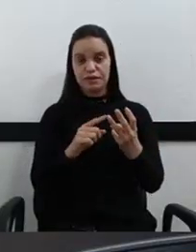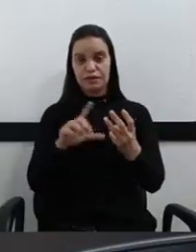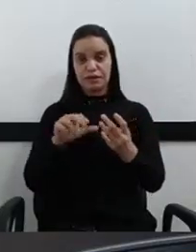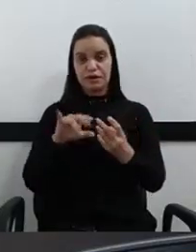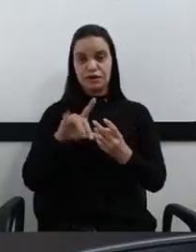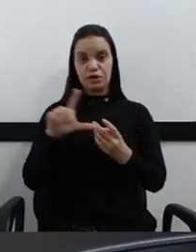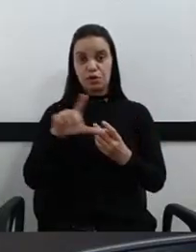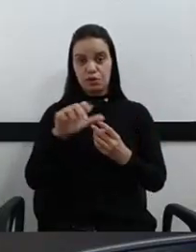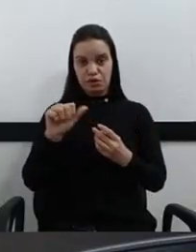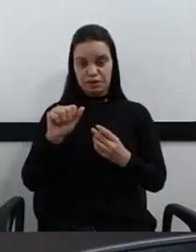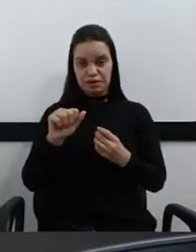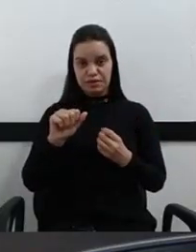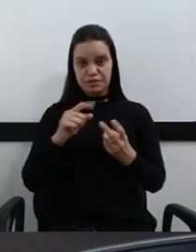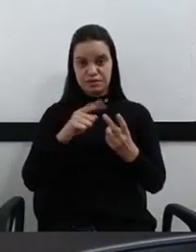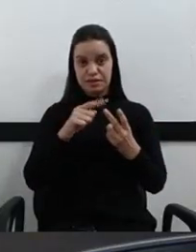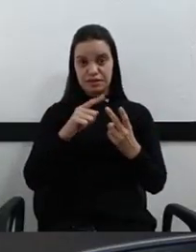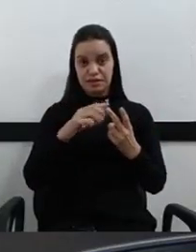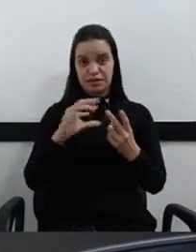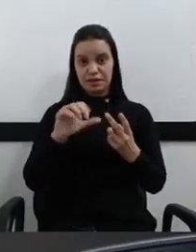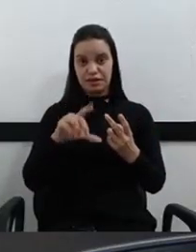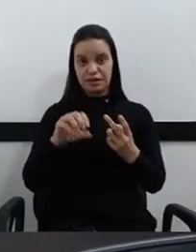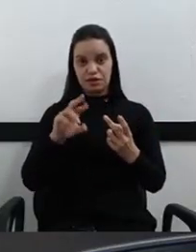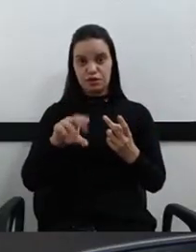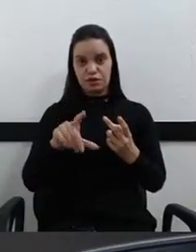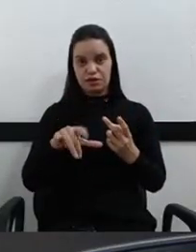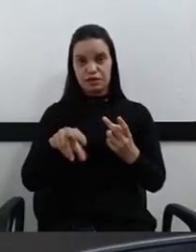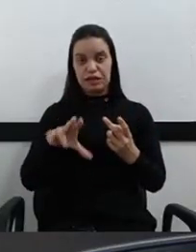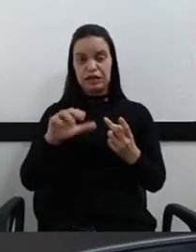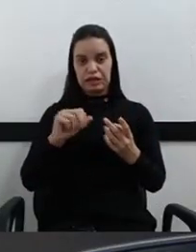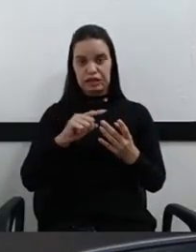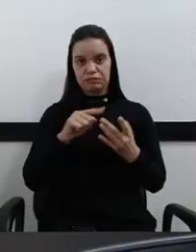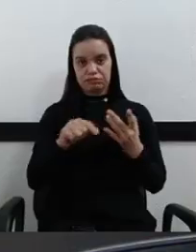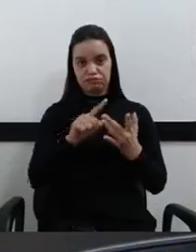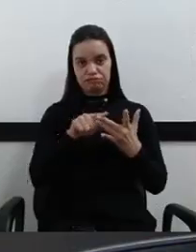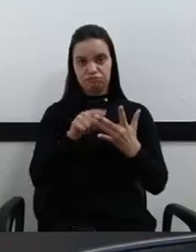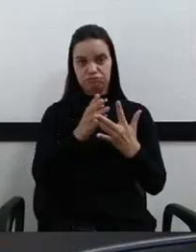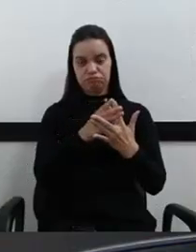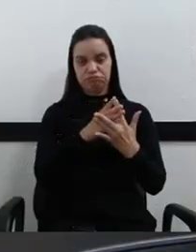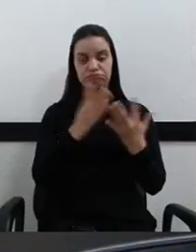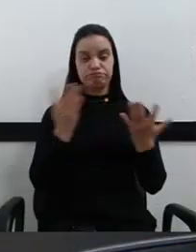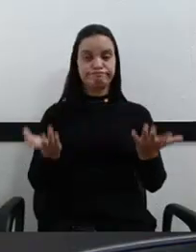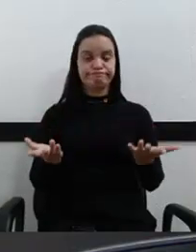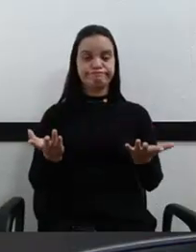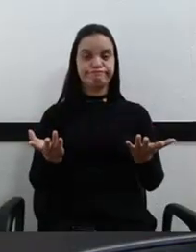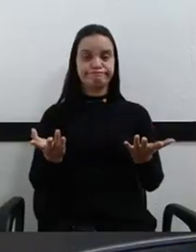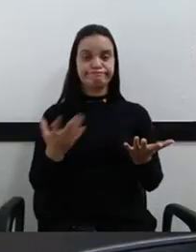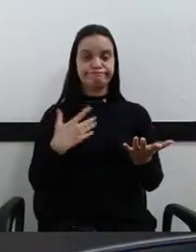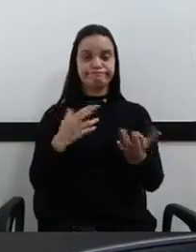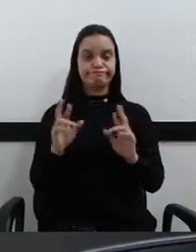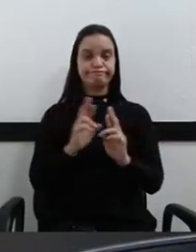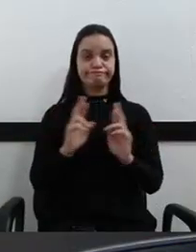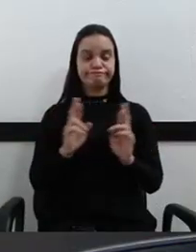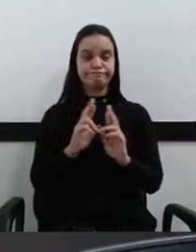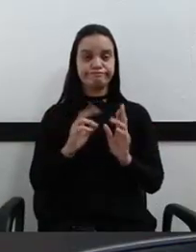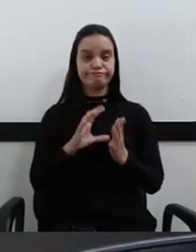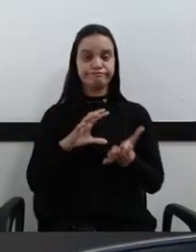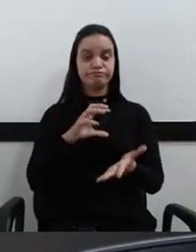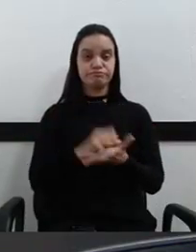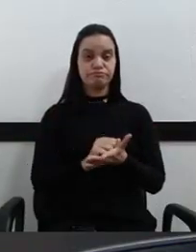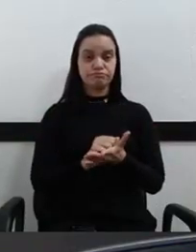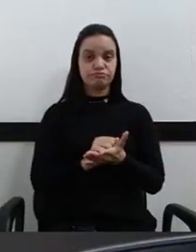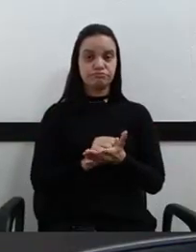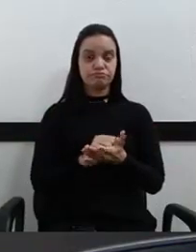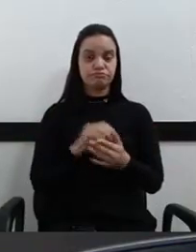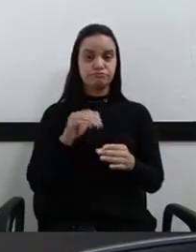Luísa Caçula Piacentini, e a segunda suplente, Carolina Silveira Lobianco e Souza. Assim, diante da regularidade das inscrições, voto pelo deferimento